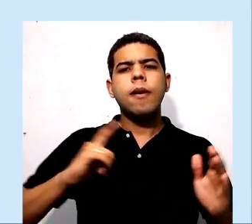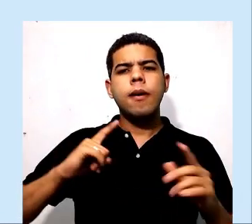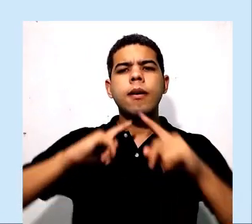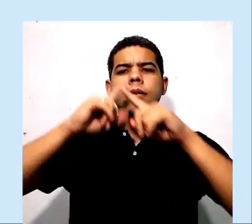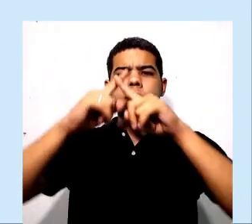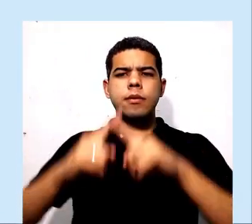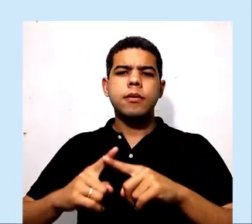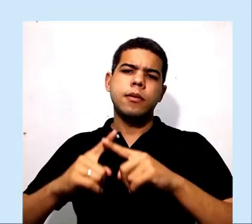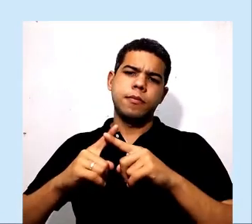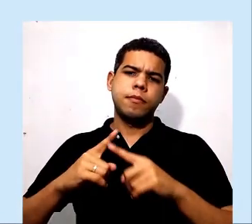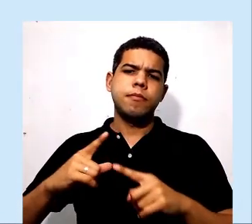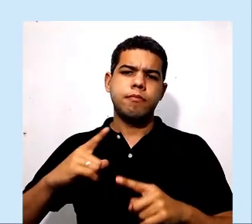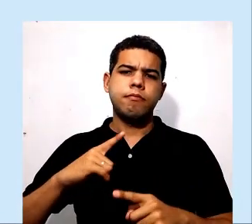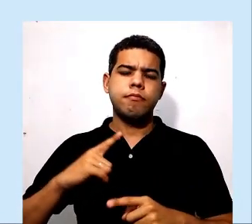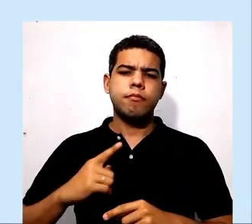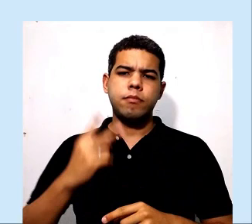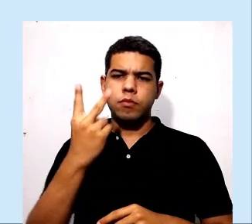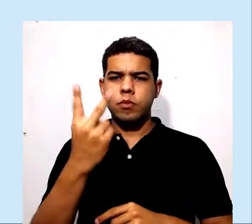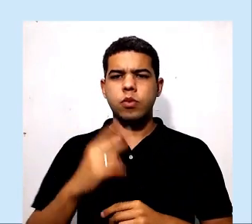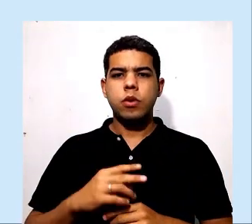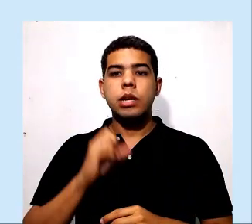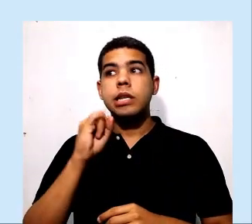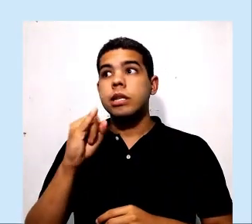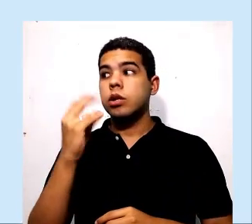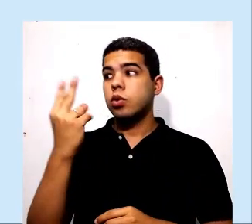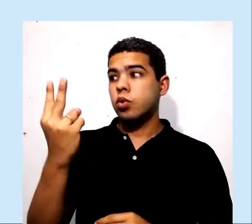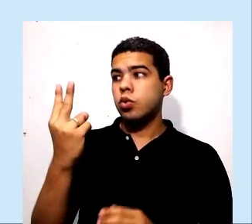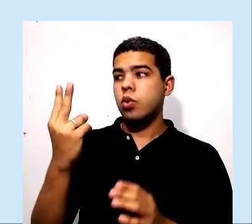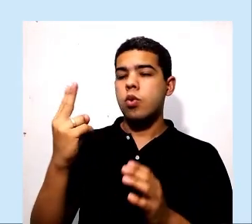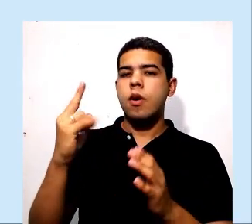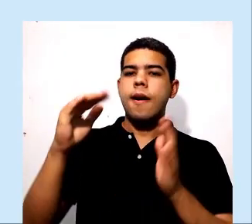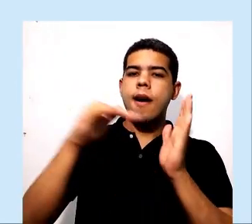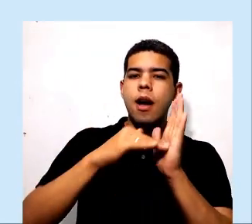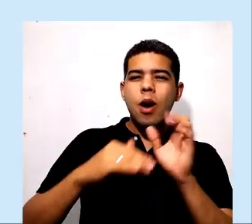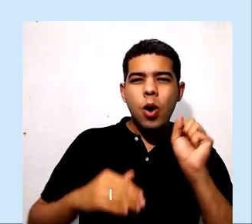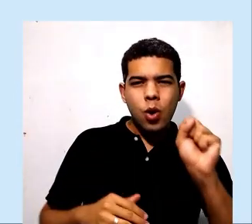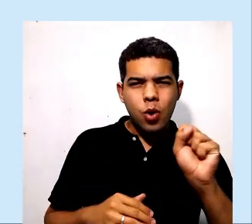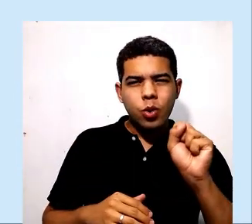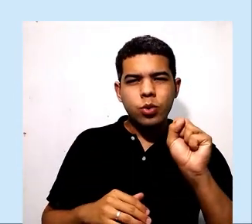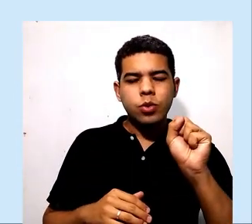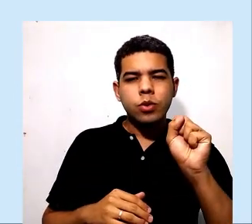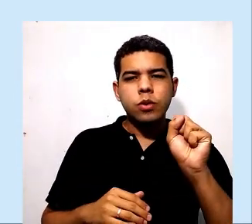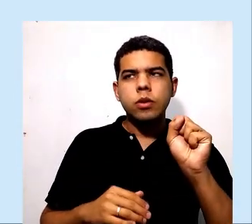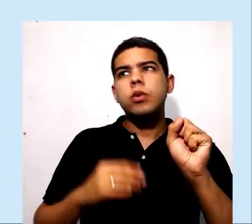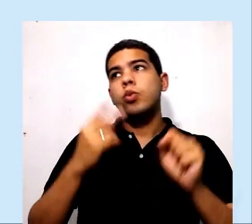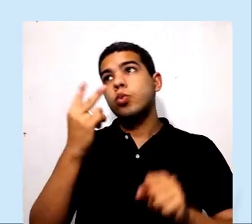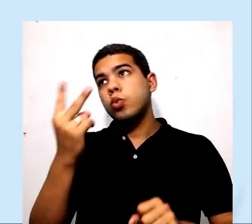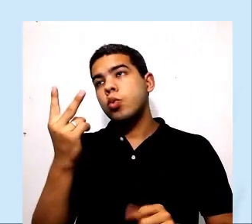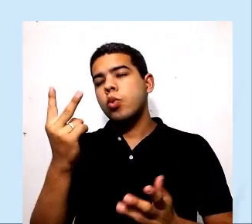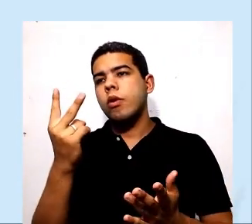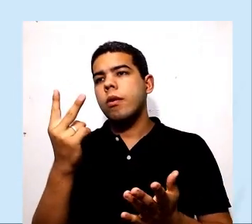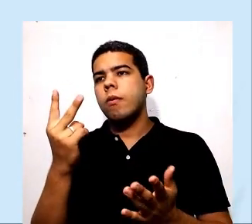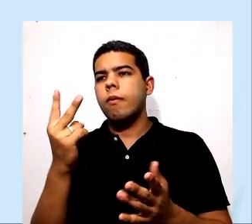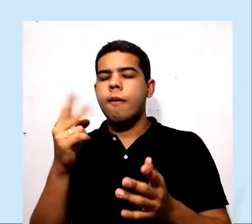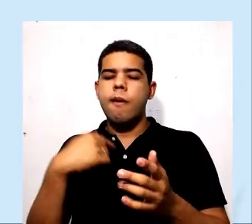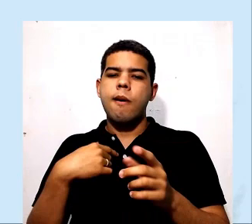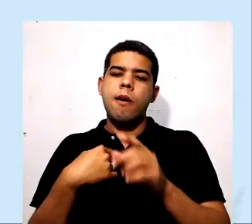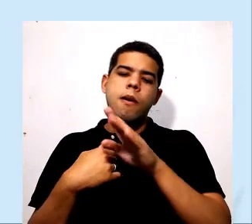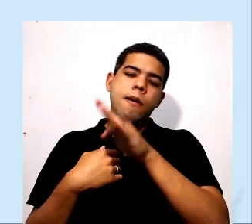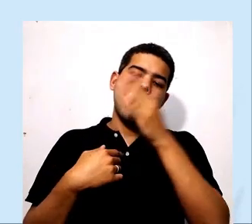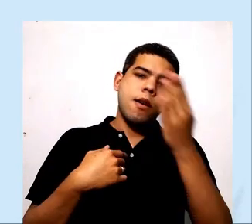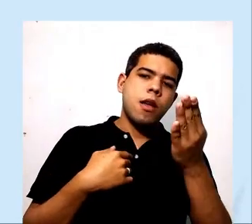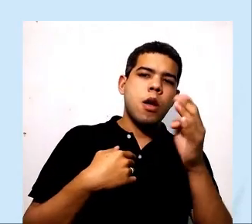do 2 para o 8, então se eu estou com o lado 2 e eu construir um triângulo com o lado 8, e eu